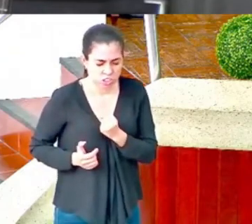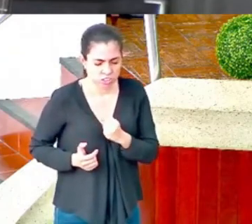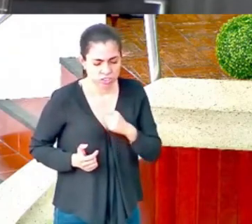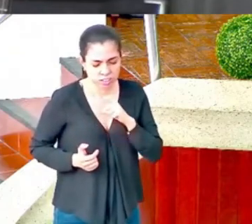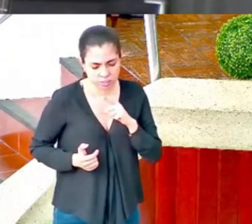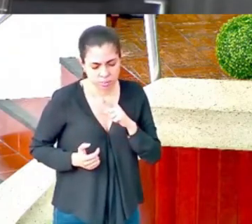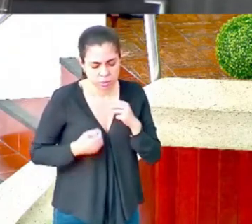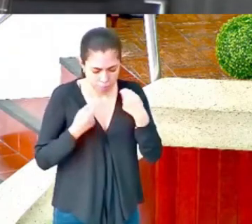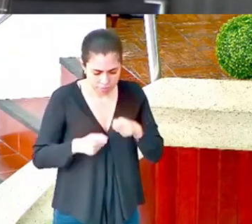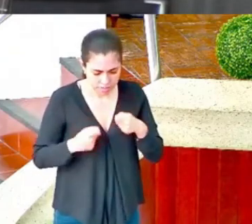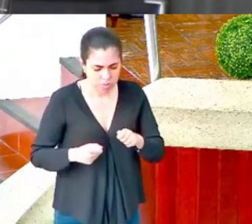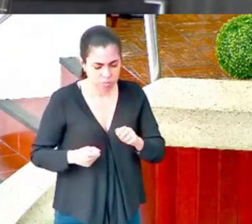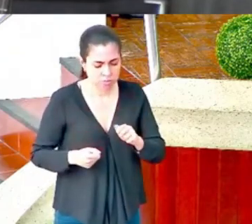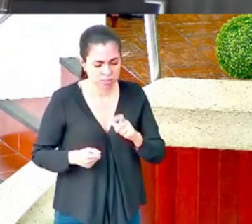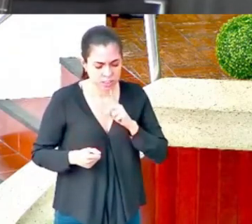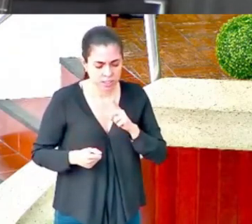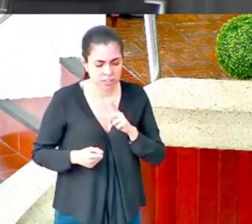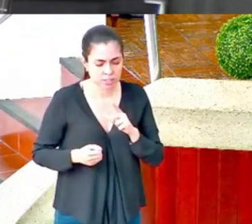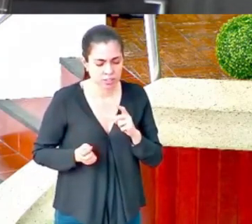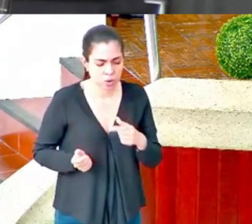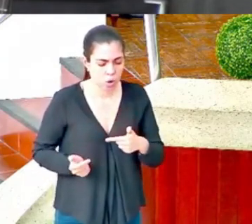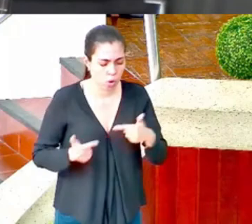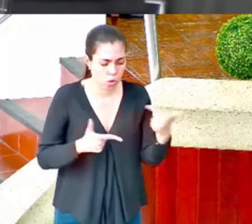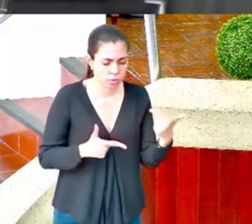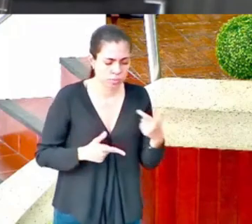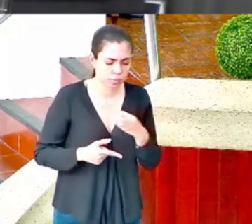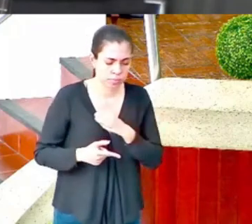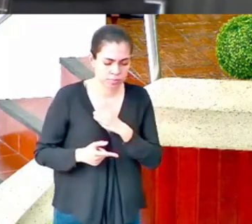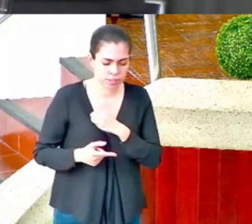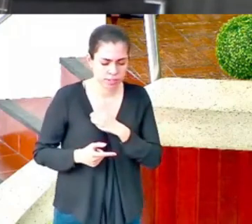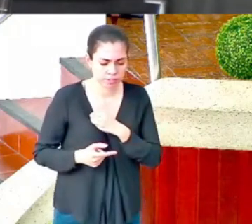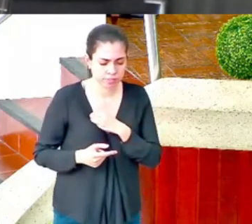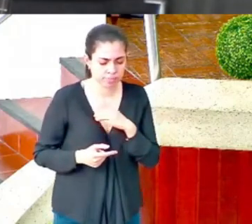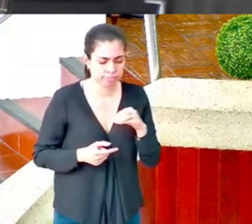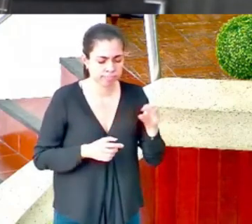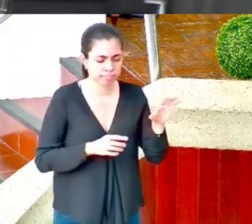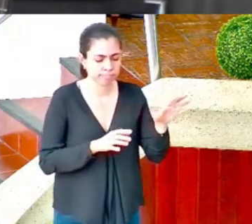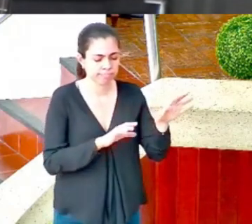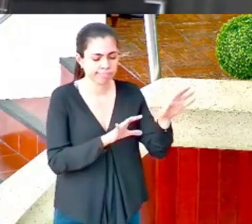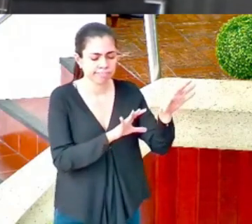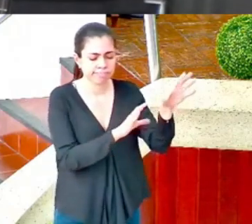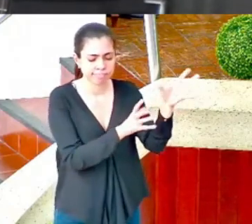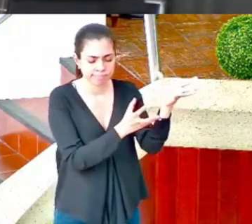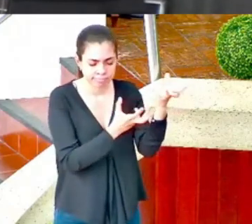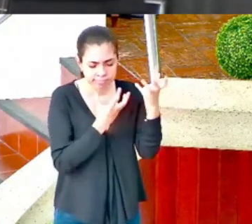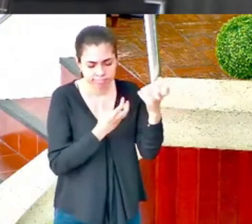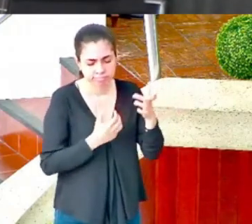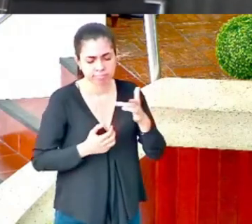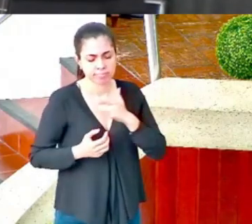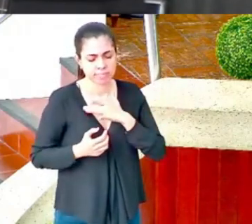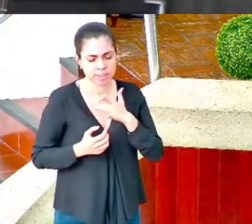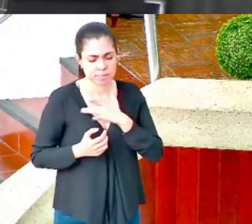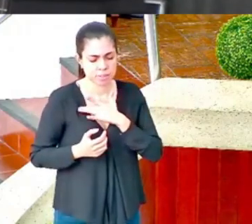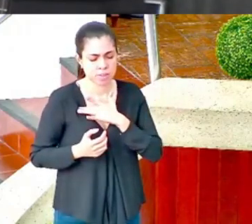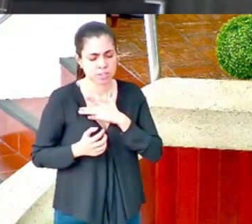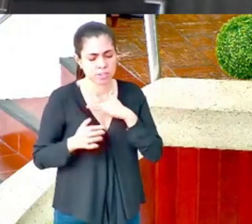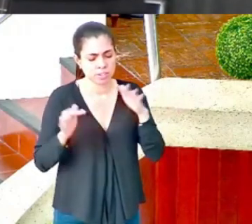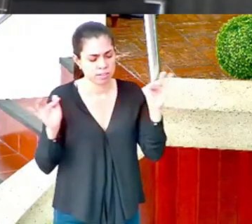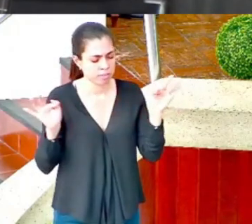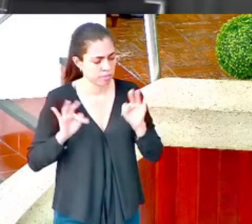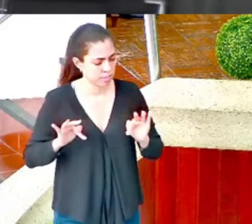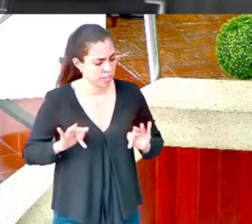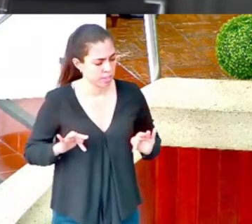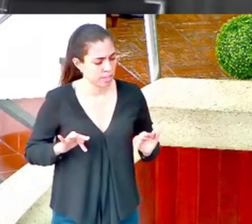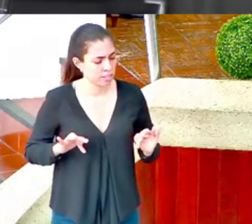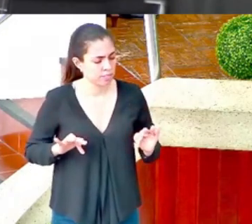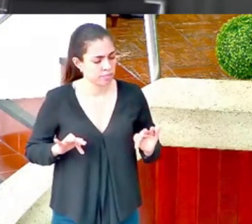andemos debaixo da tua graça e da tua misericórdia como cristãos felizes, com a alegria da salvação,